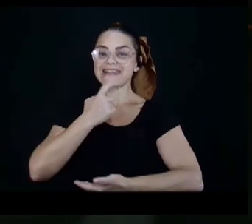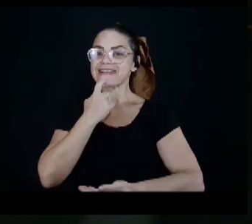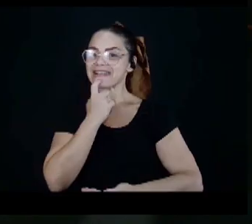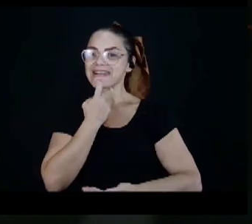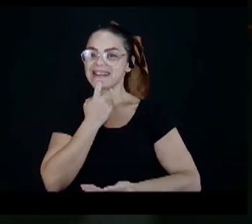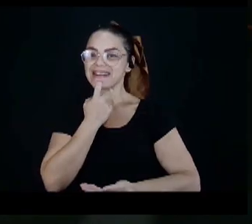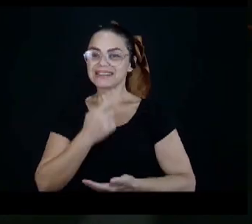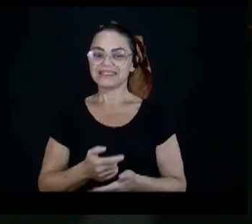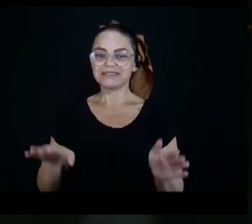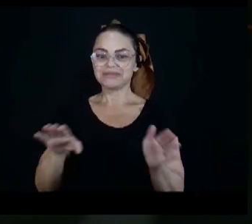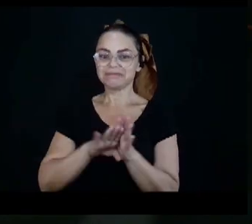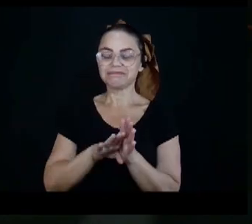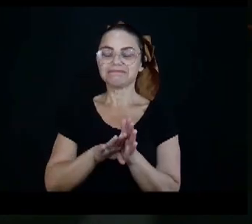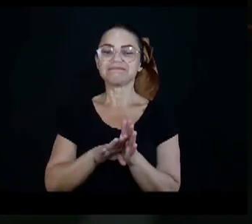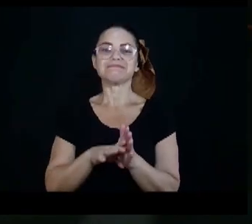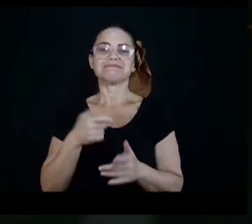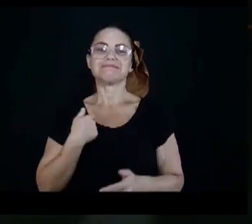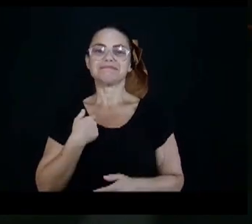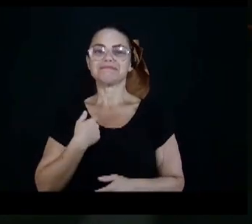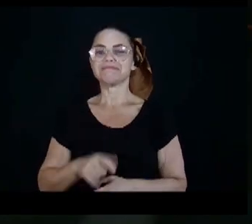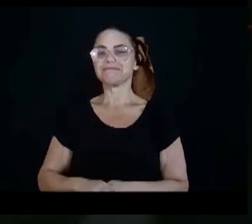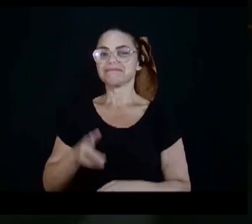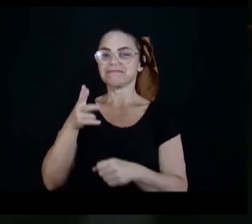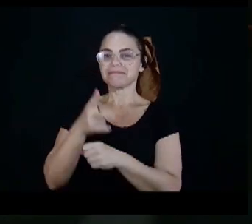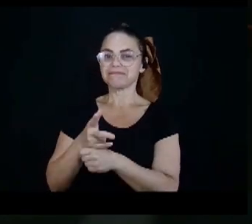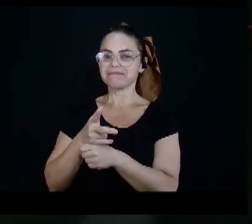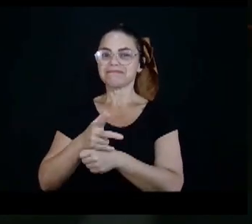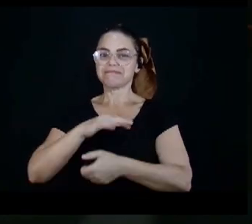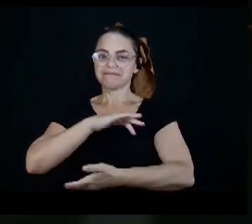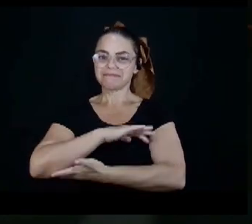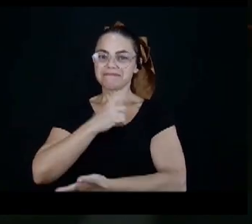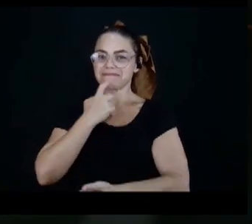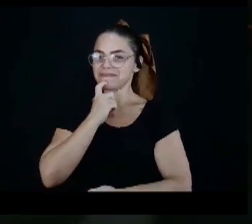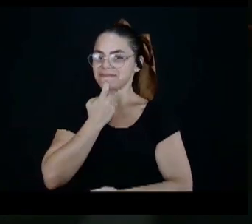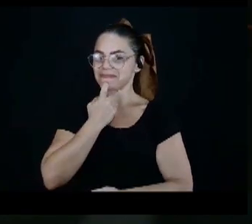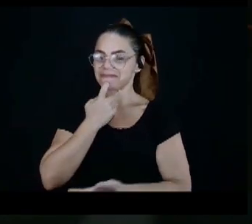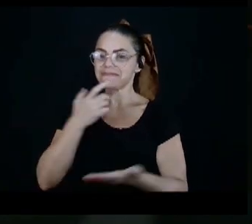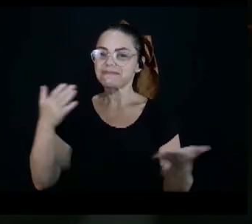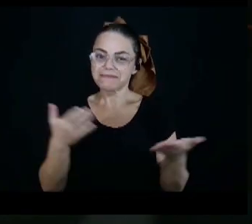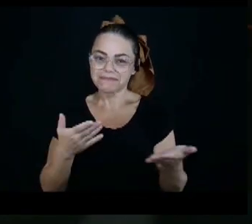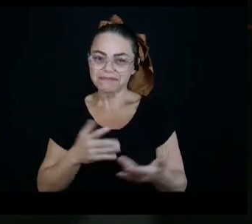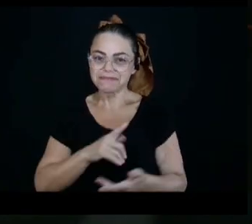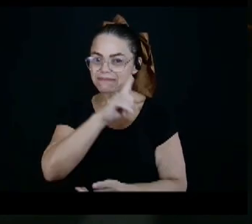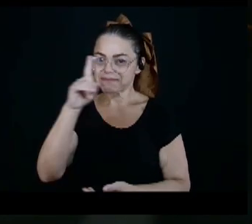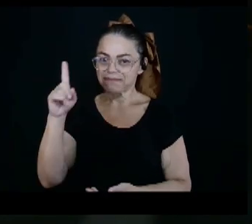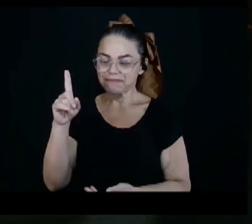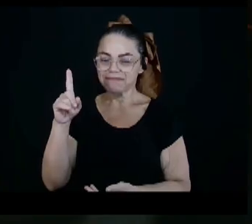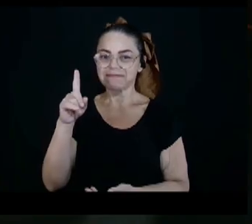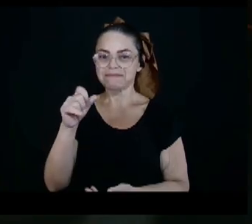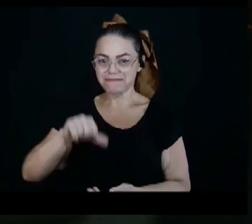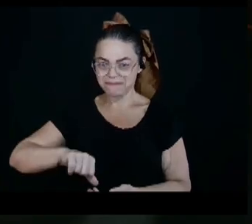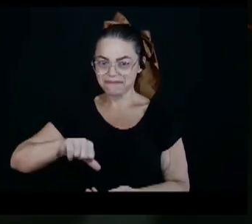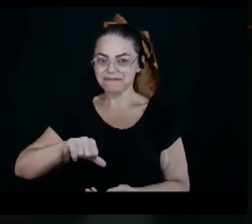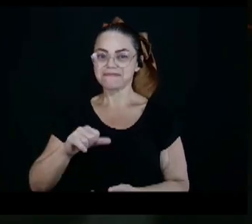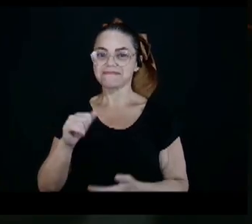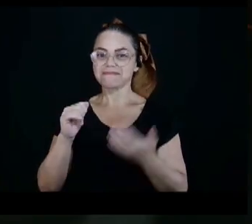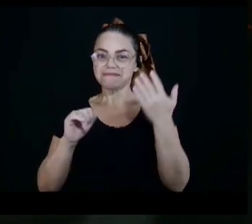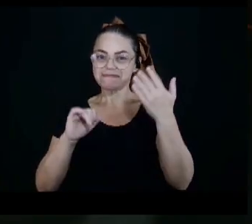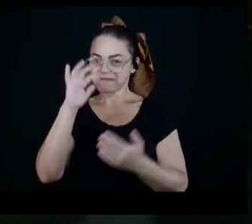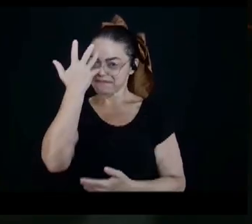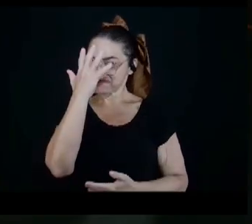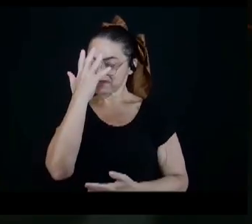uma edição do Estúdio Câmara, hoje, dia 19 de fevereiro, quinta-feira. Vamos